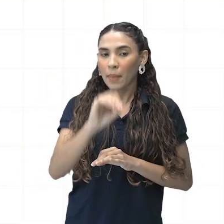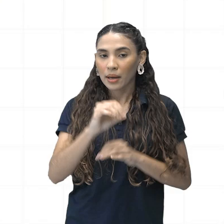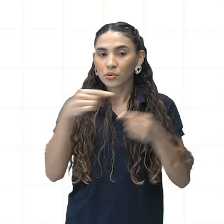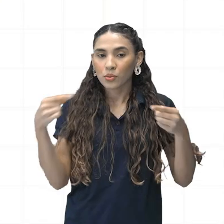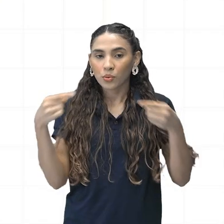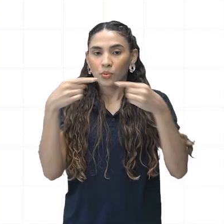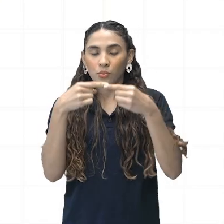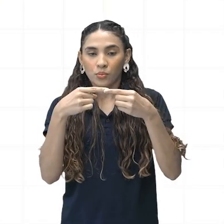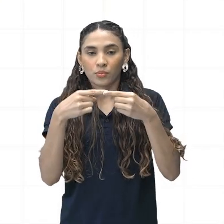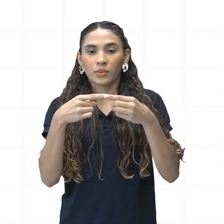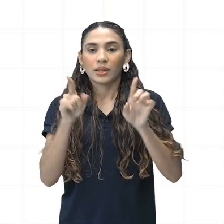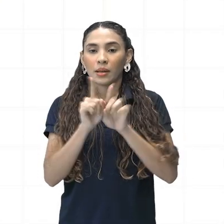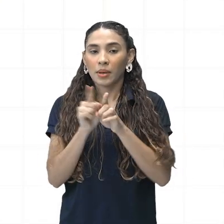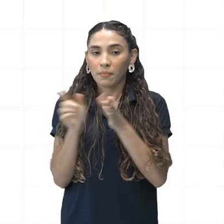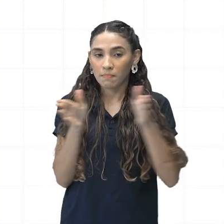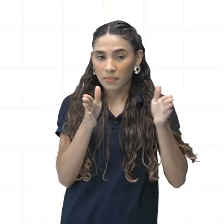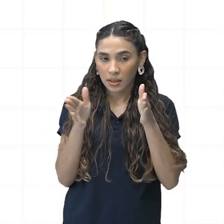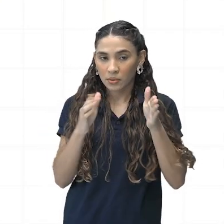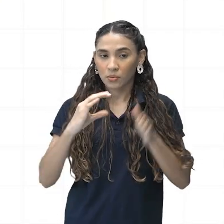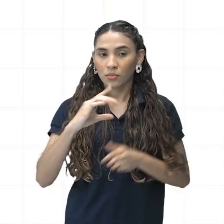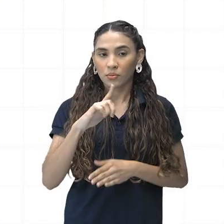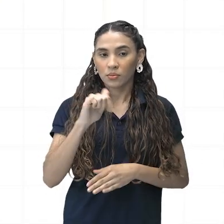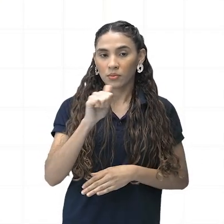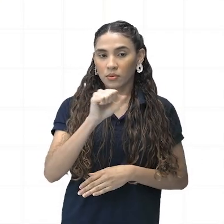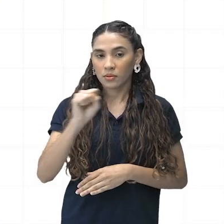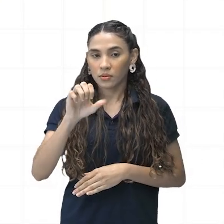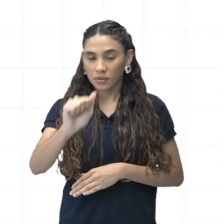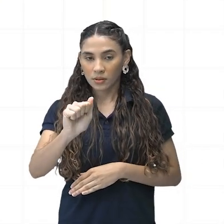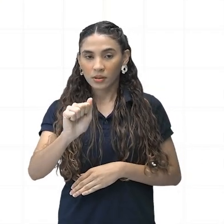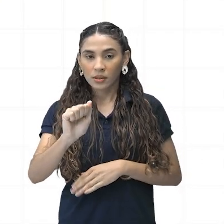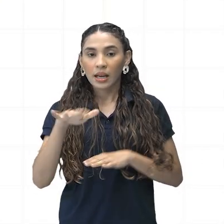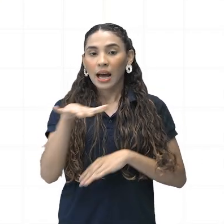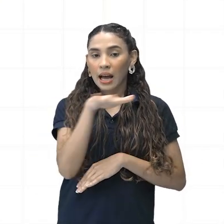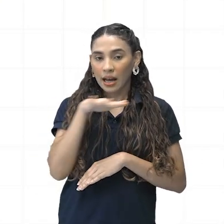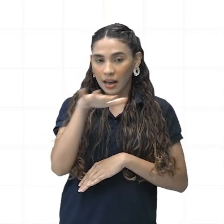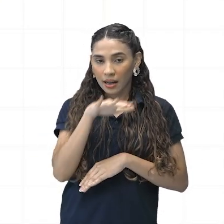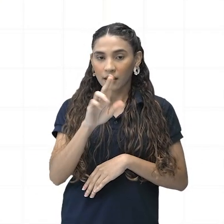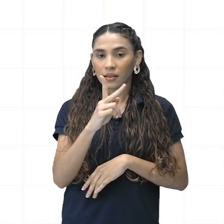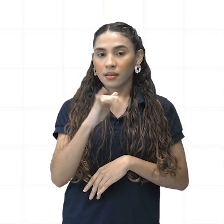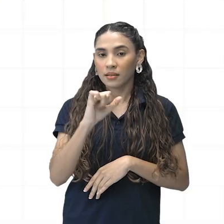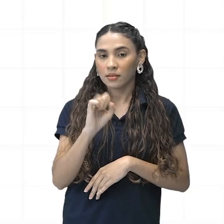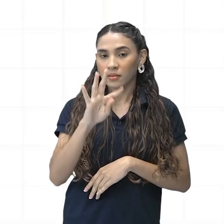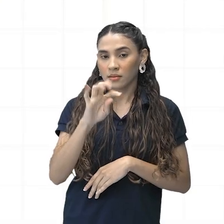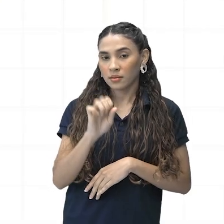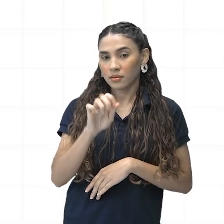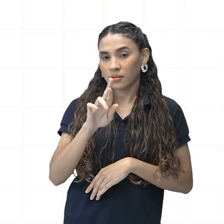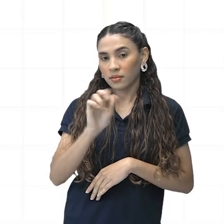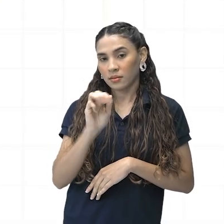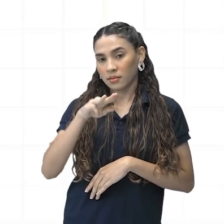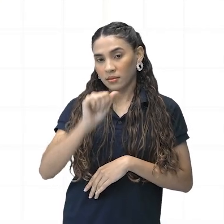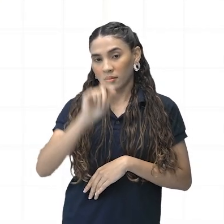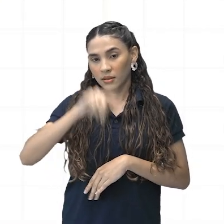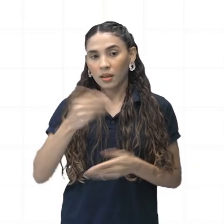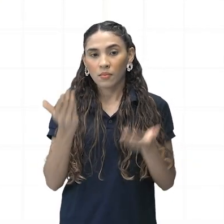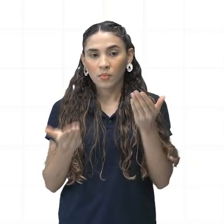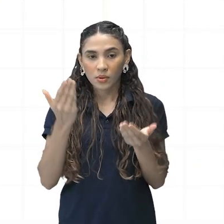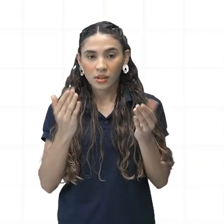pontos médios dos intervalos de classe. A área de um histograma é proporcional à